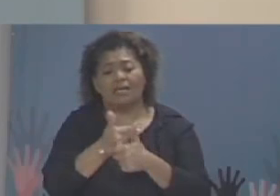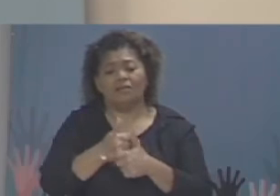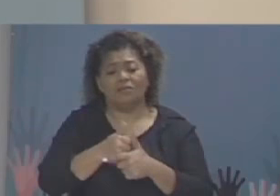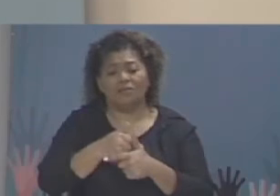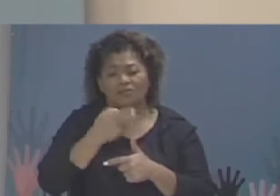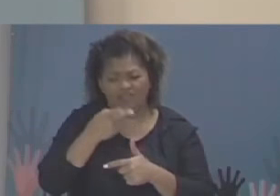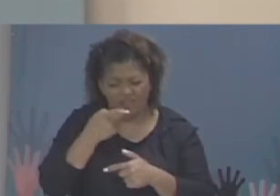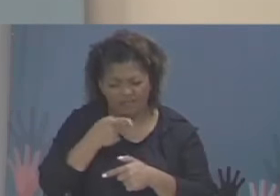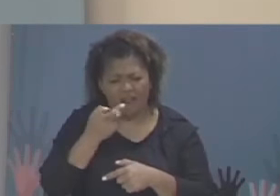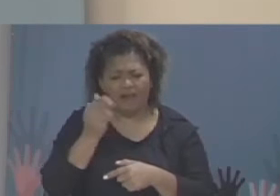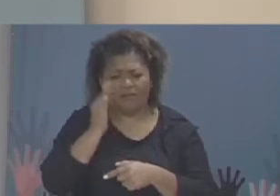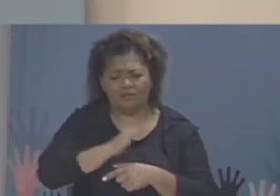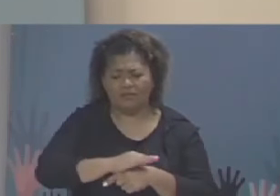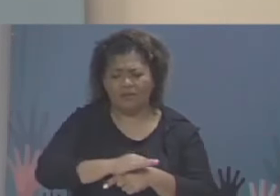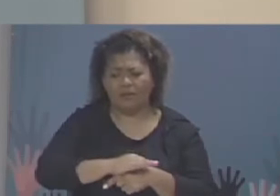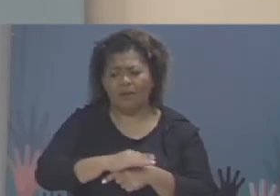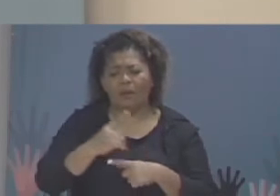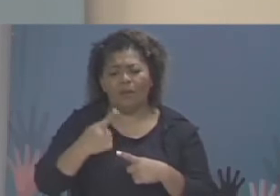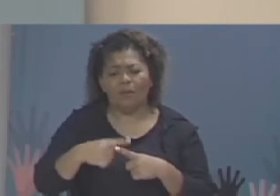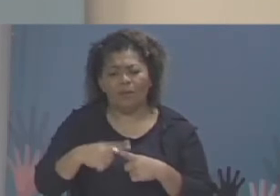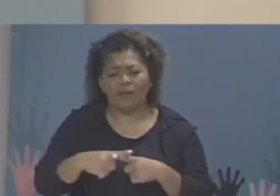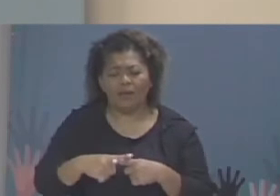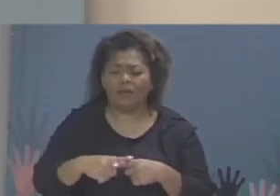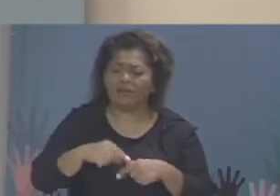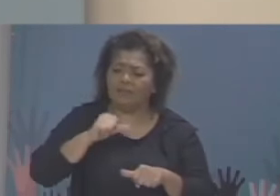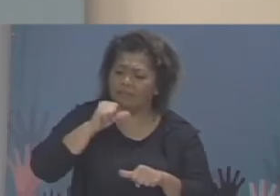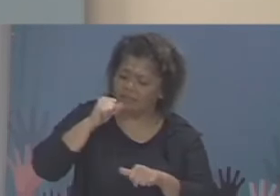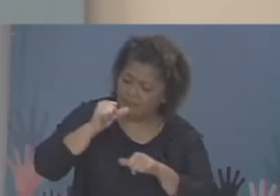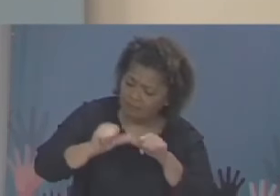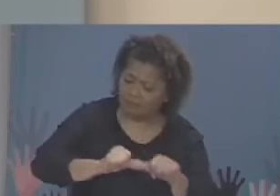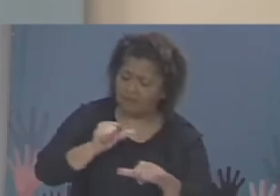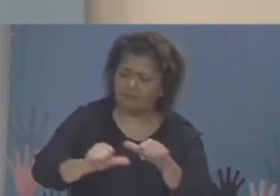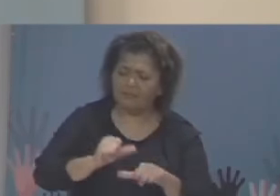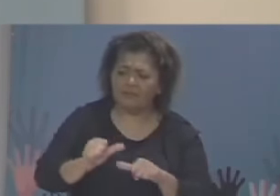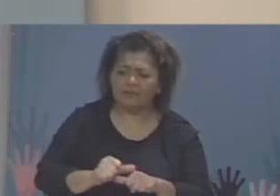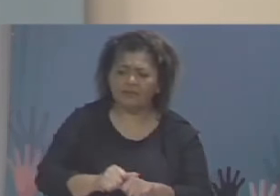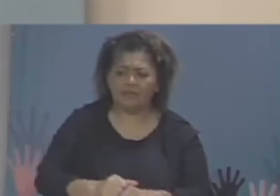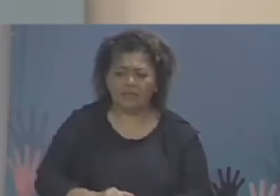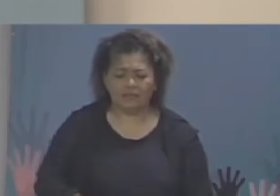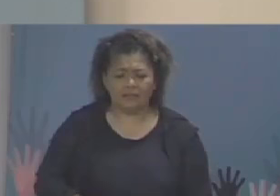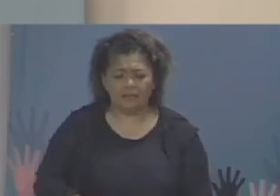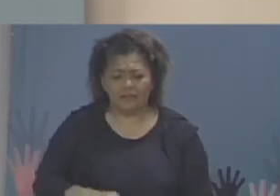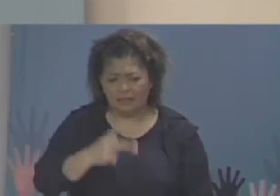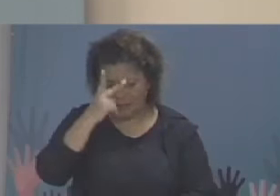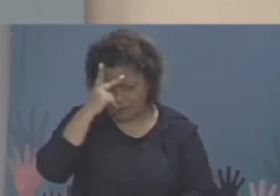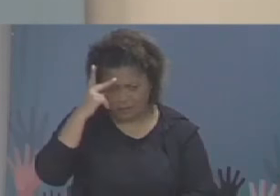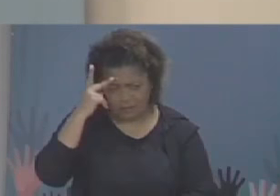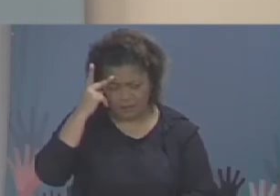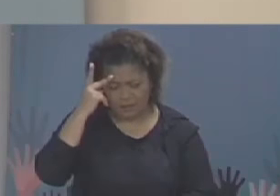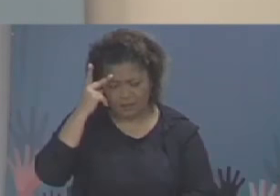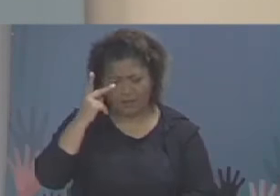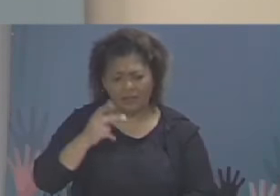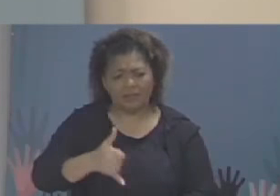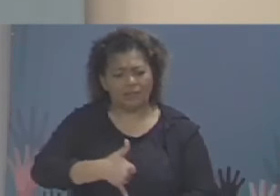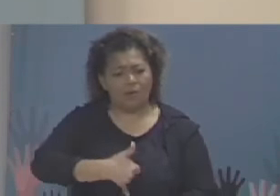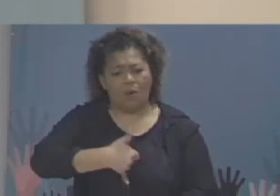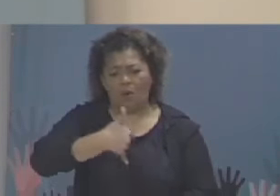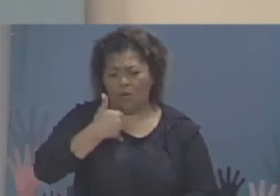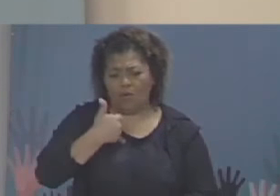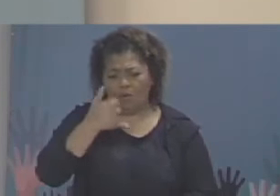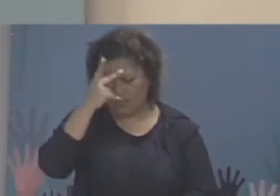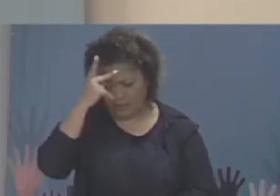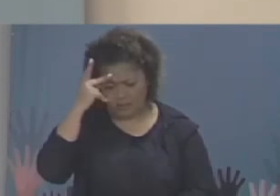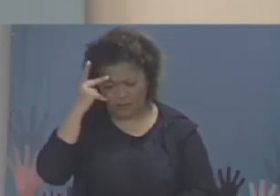simplesmente acabando com o sonho que o psicólogo pode ter. Então, pessoas. Pessoas é o nosso maior capital humano, e nós temos muito orgulho em saber que as pessoas